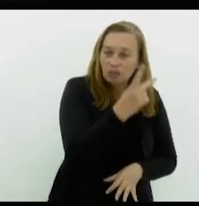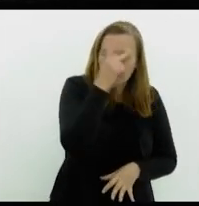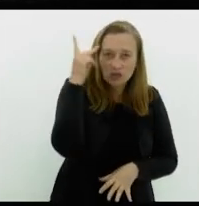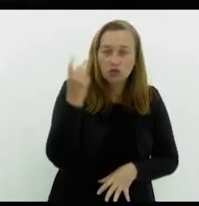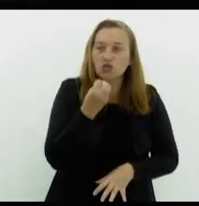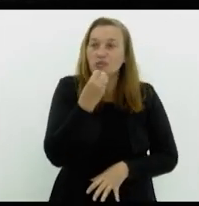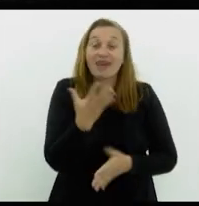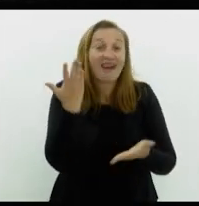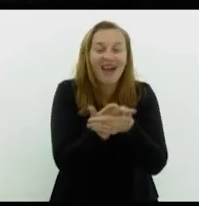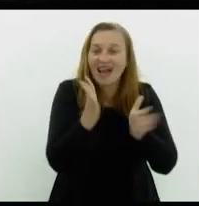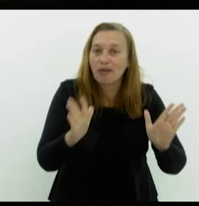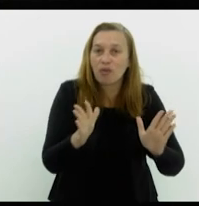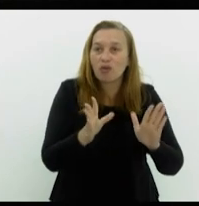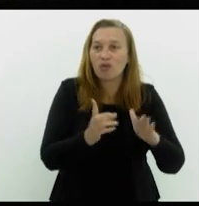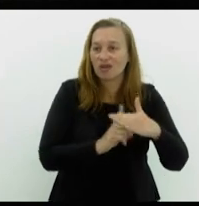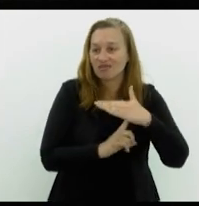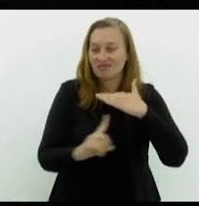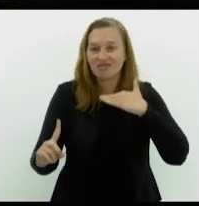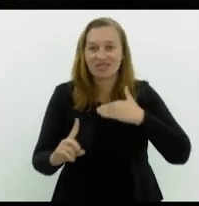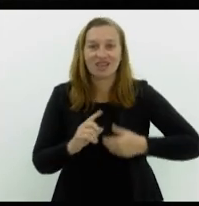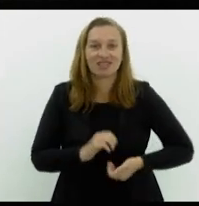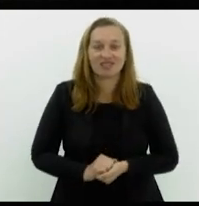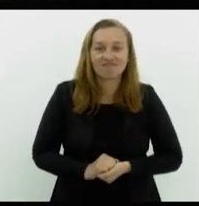Acabou a saidinha.